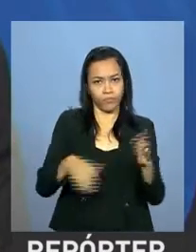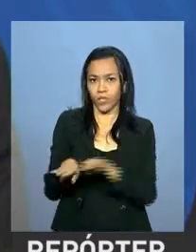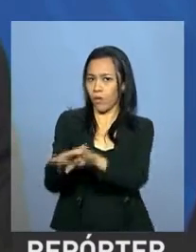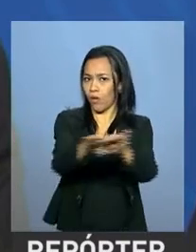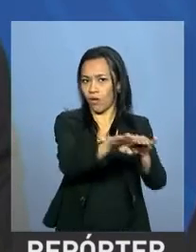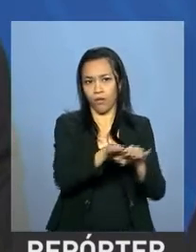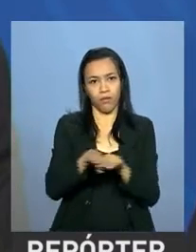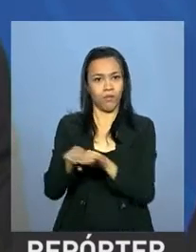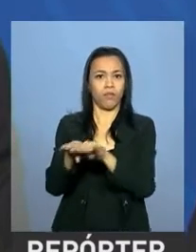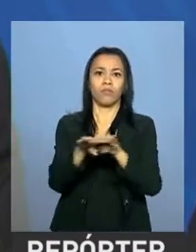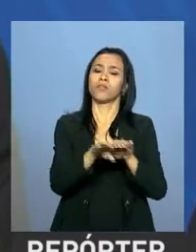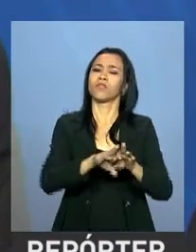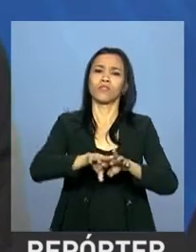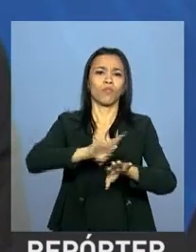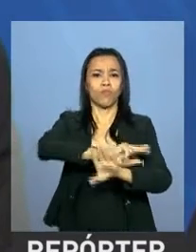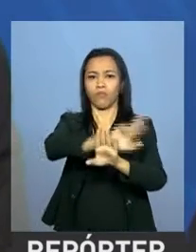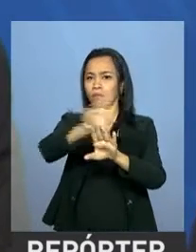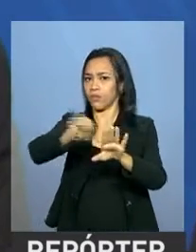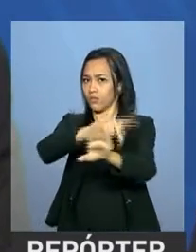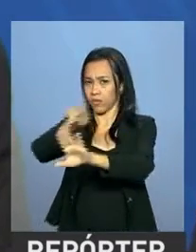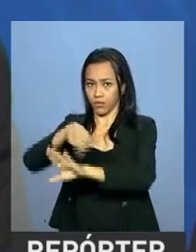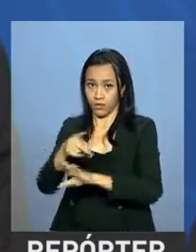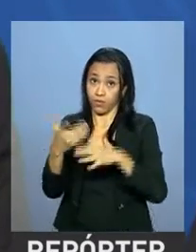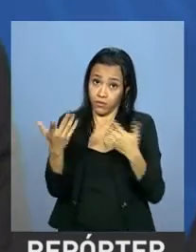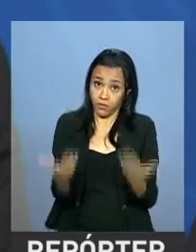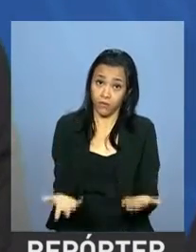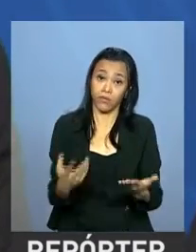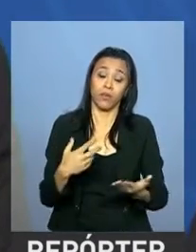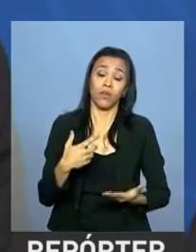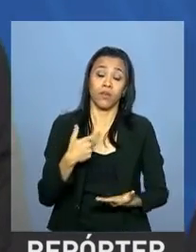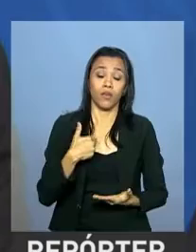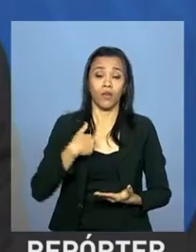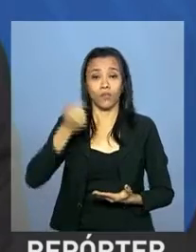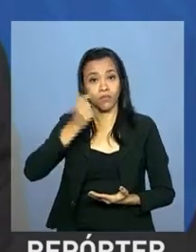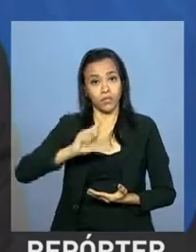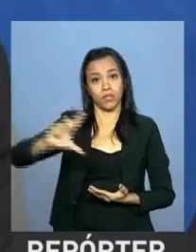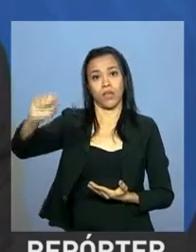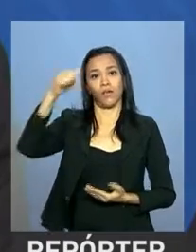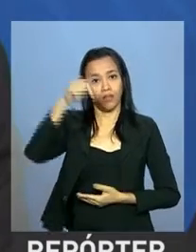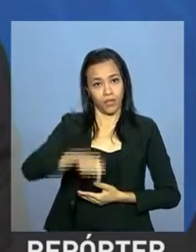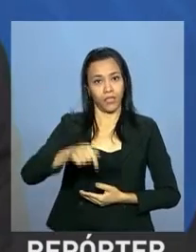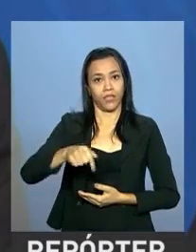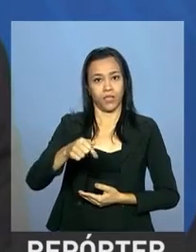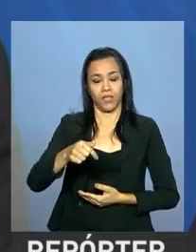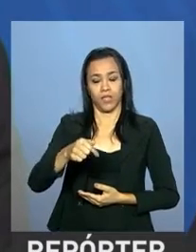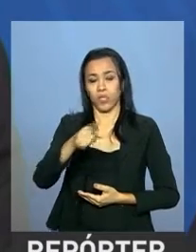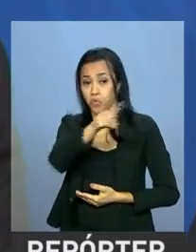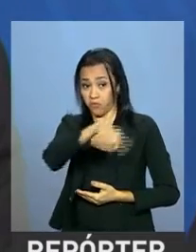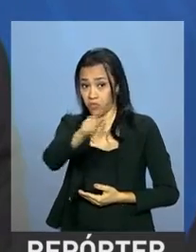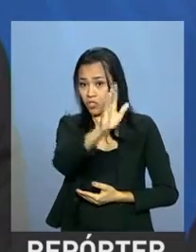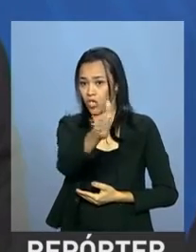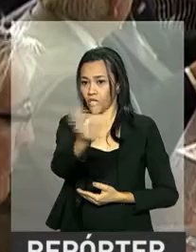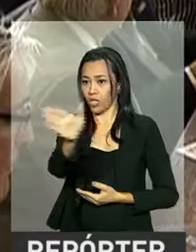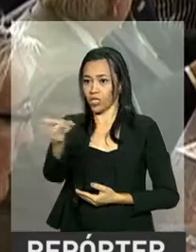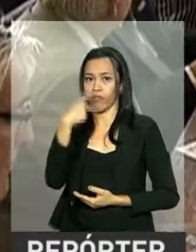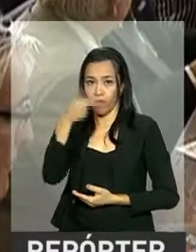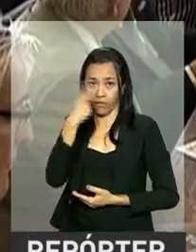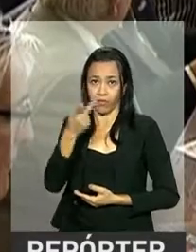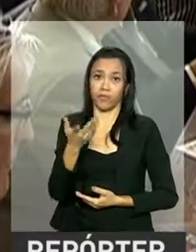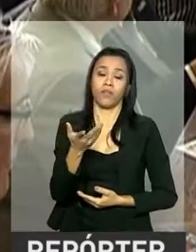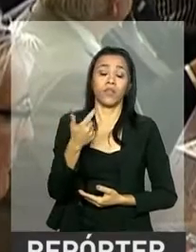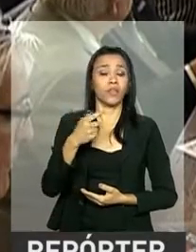relações com todos os países então desde logo eu saio daqui com as palavras que foram ditas com essa convicção